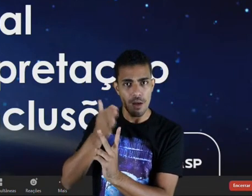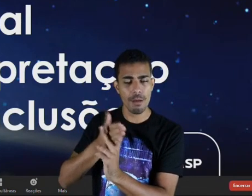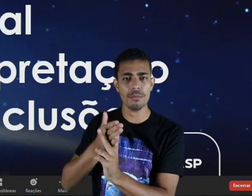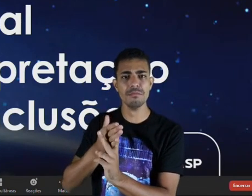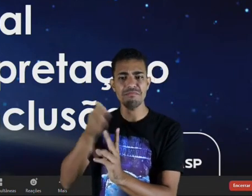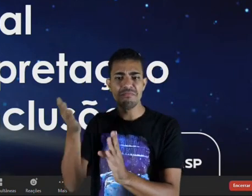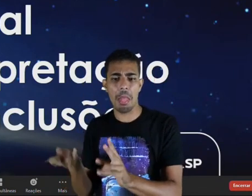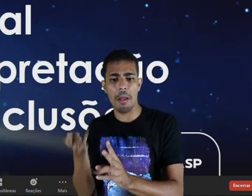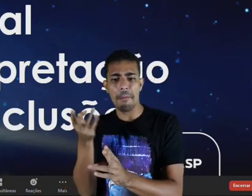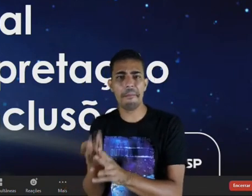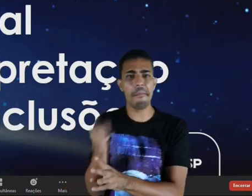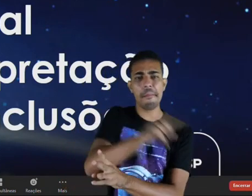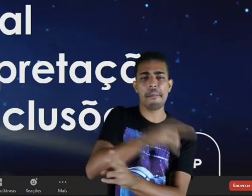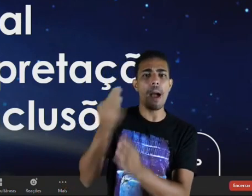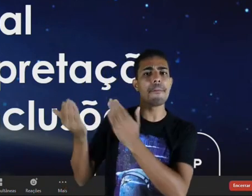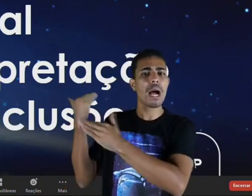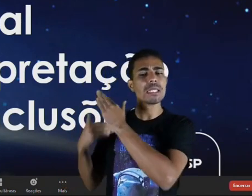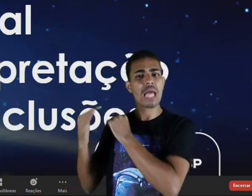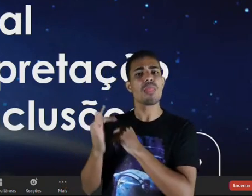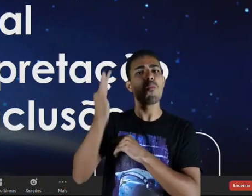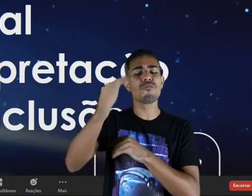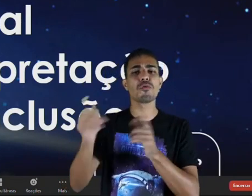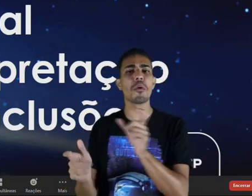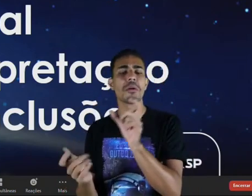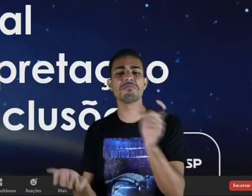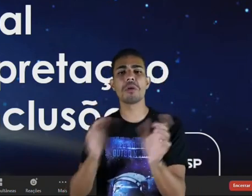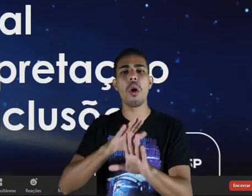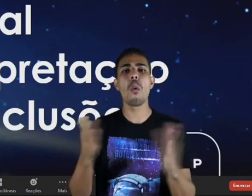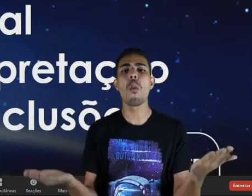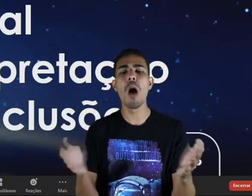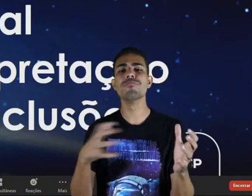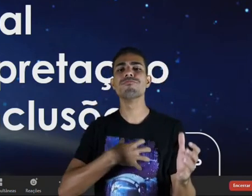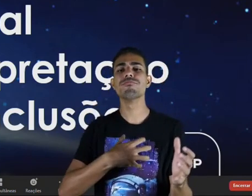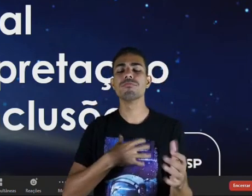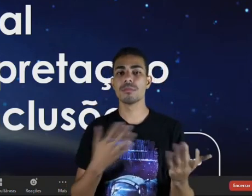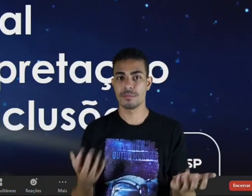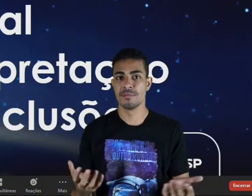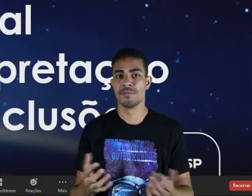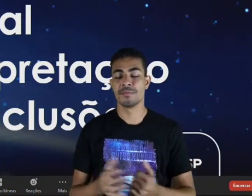Né? Engraçado, nessa tradução aqui, ele traduziu assim,